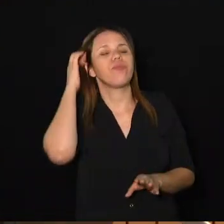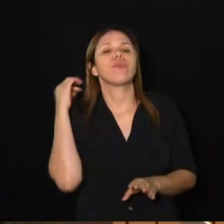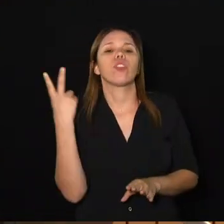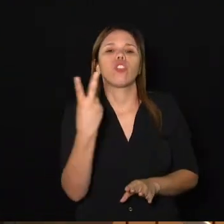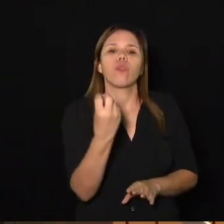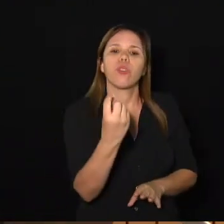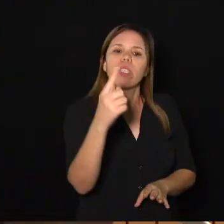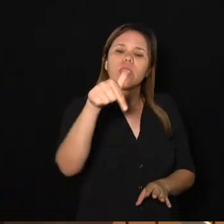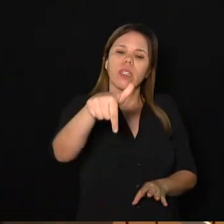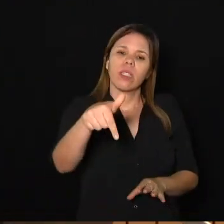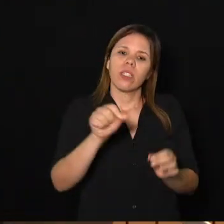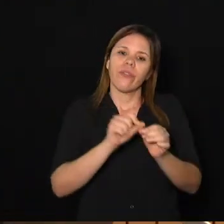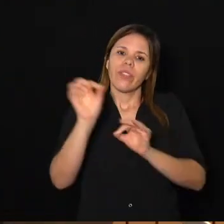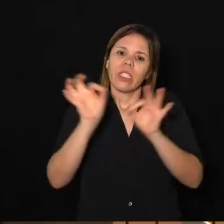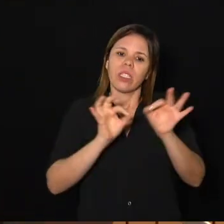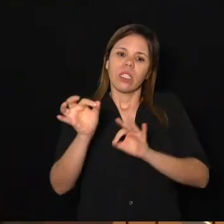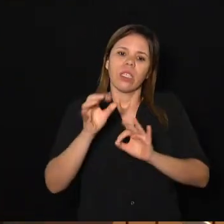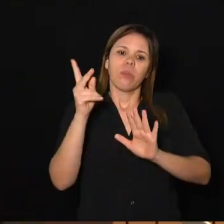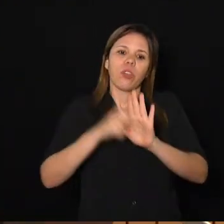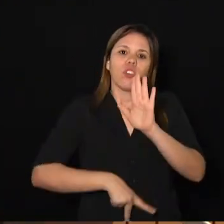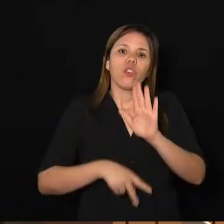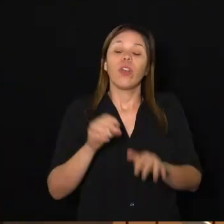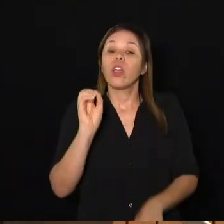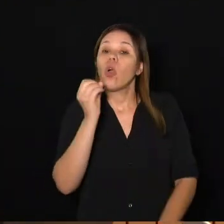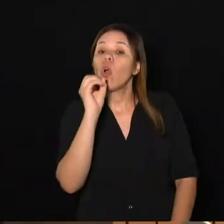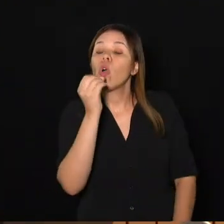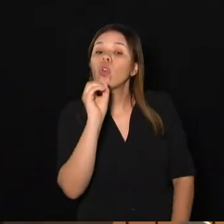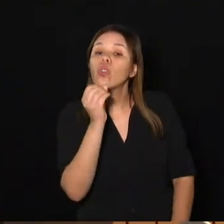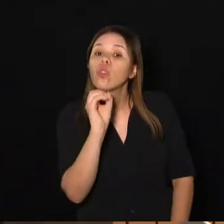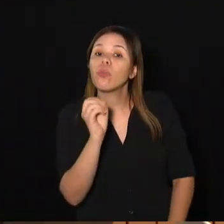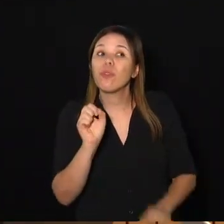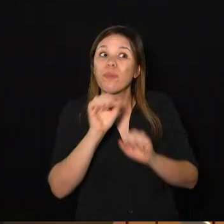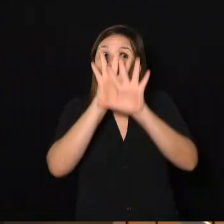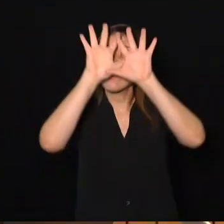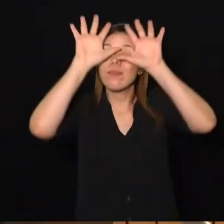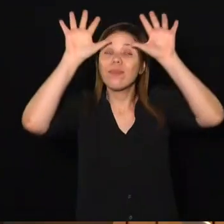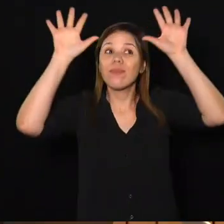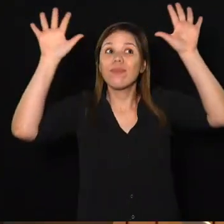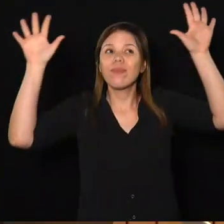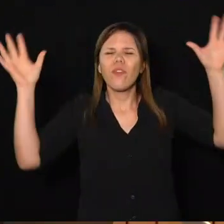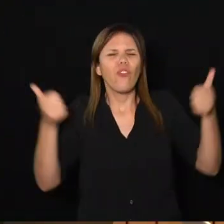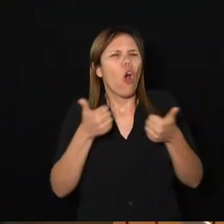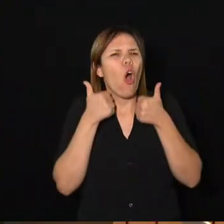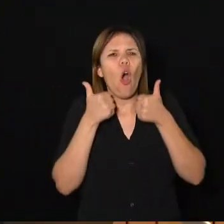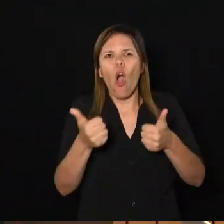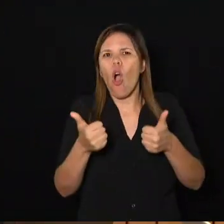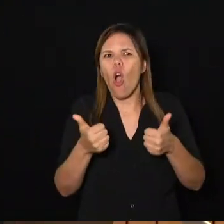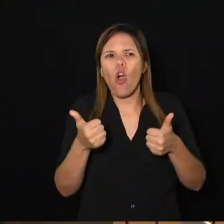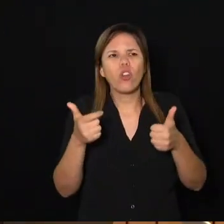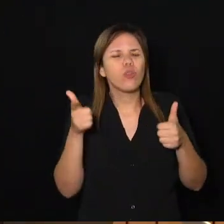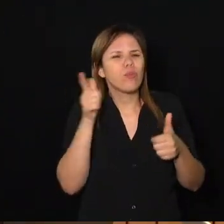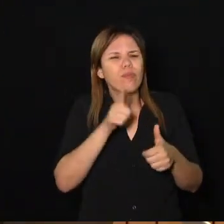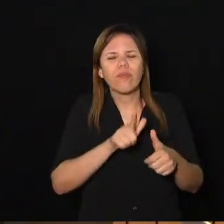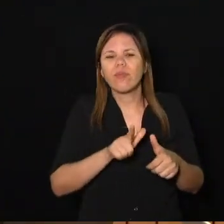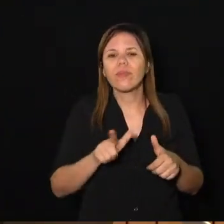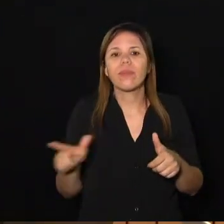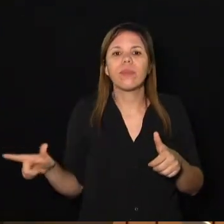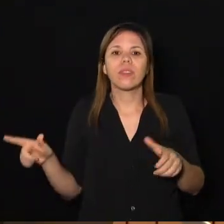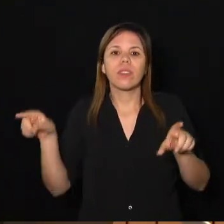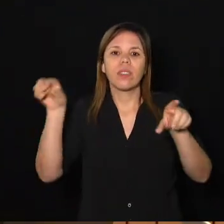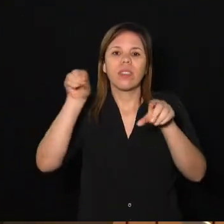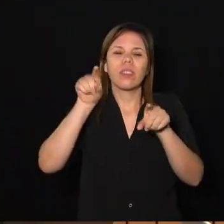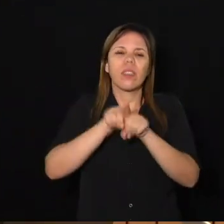eu fiz aqui o projeto do Outubro Brilhante que foi muito bom em todos os sentidos inclusive dentro da